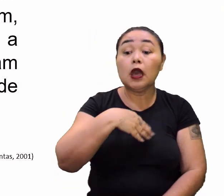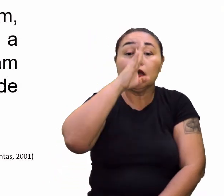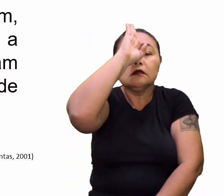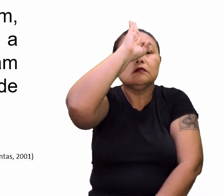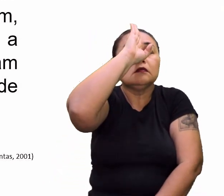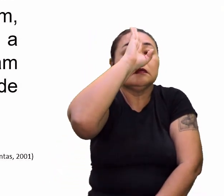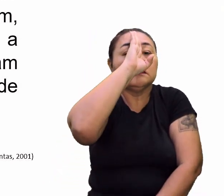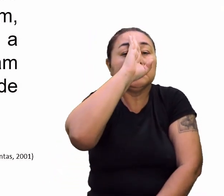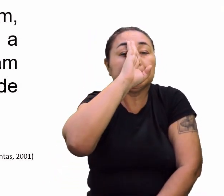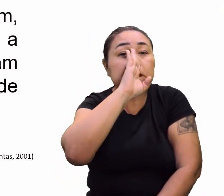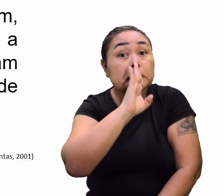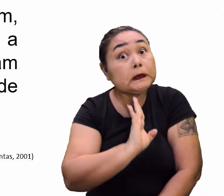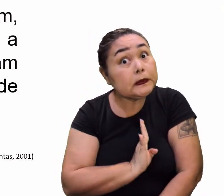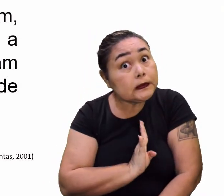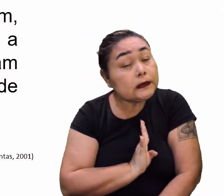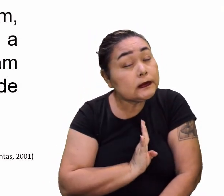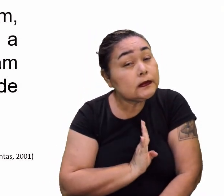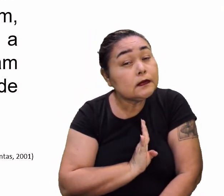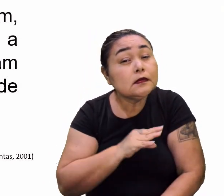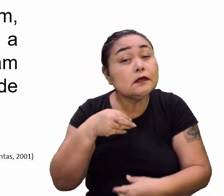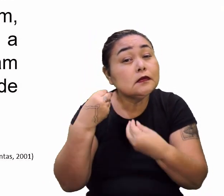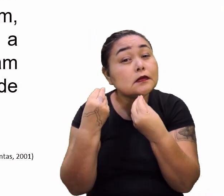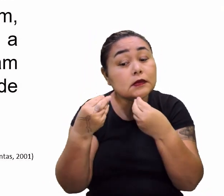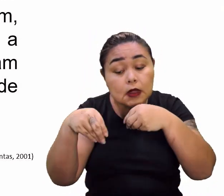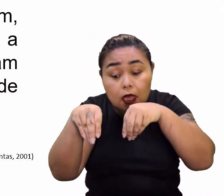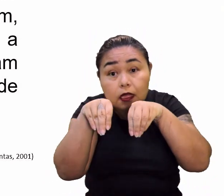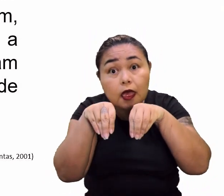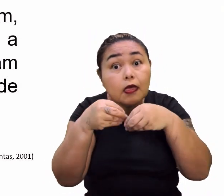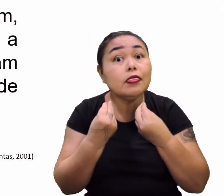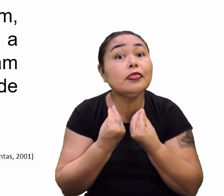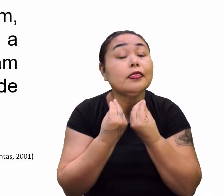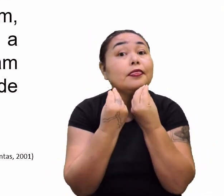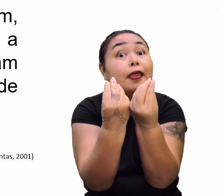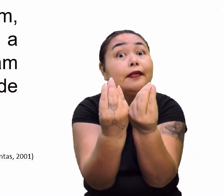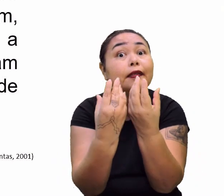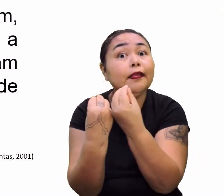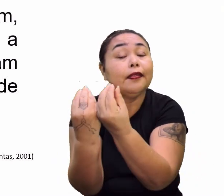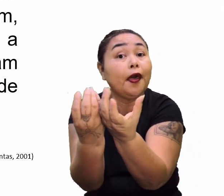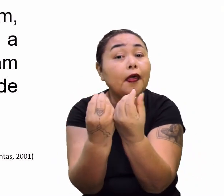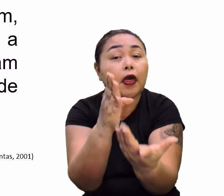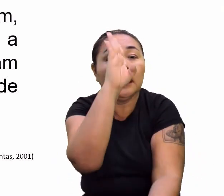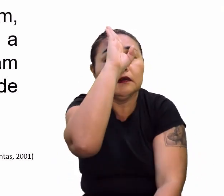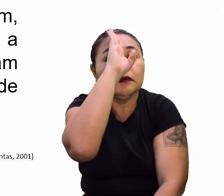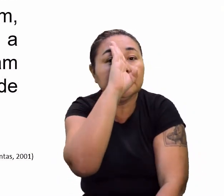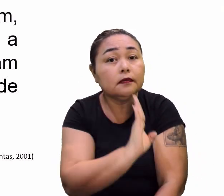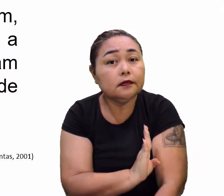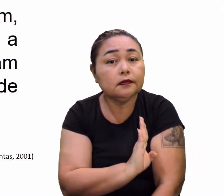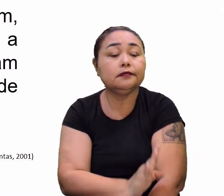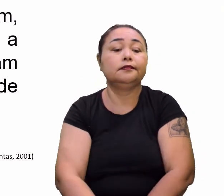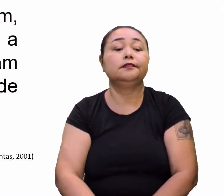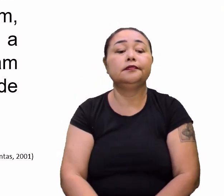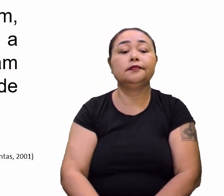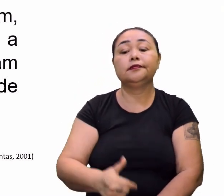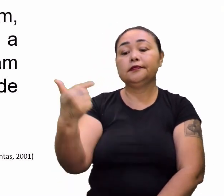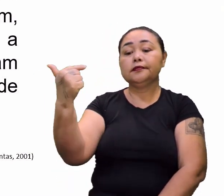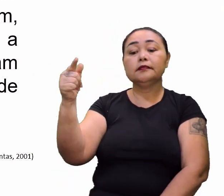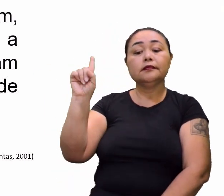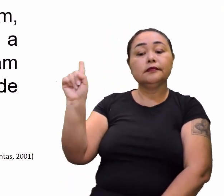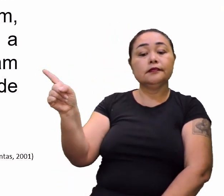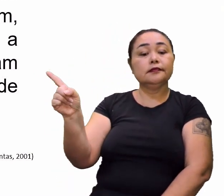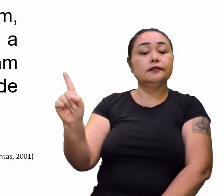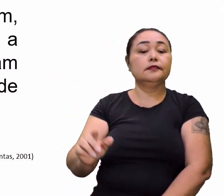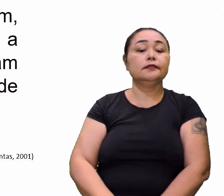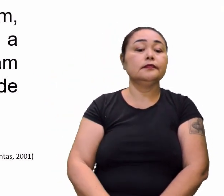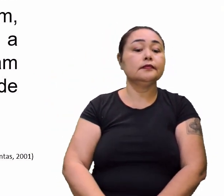0800, tá? Terra era dada aqui aos rolos, meu amigo. Exatamente. Tá? O segundo projeto